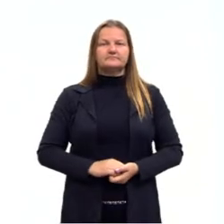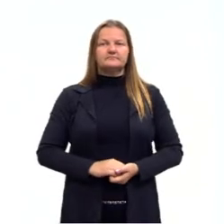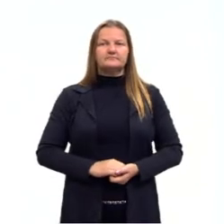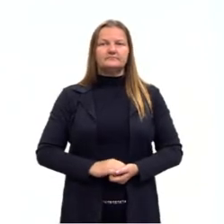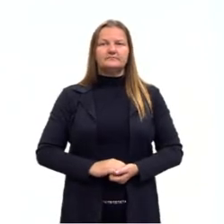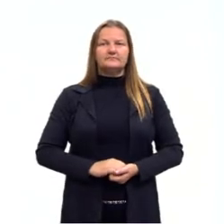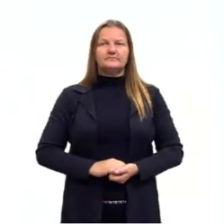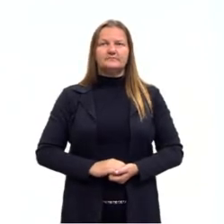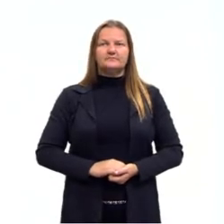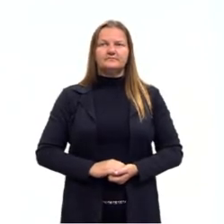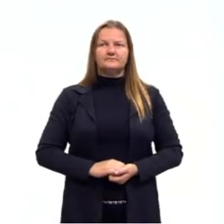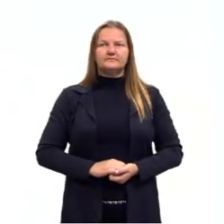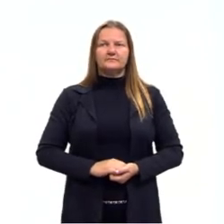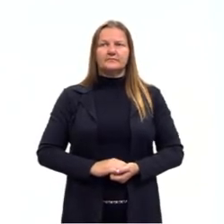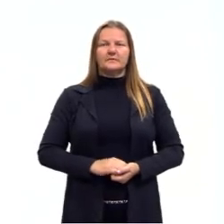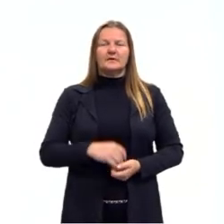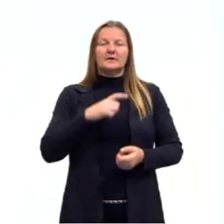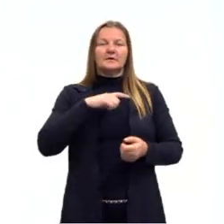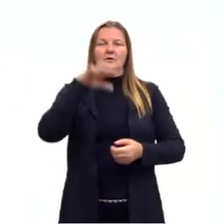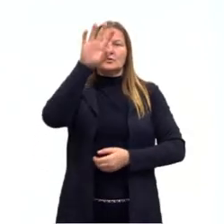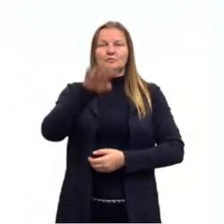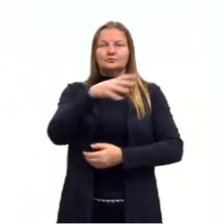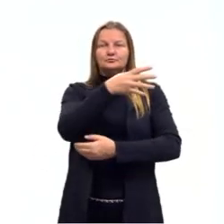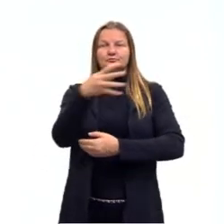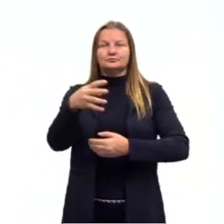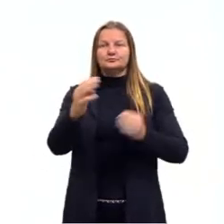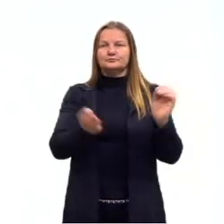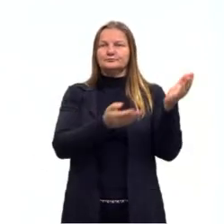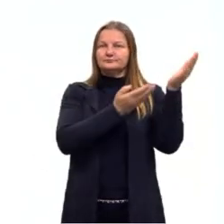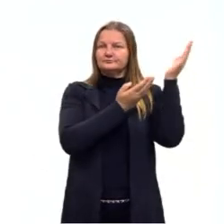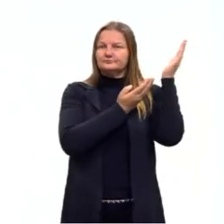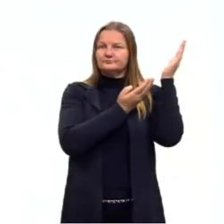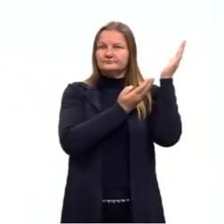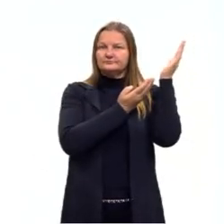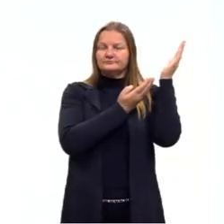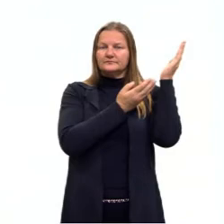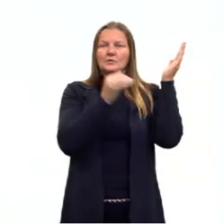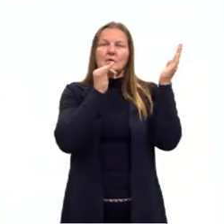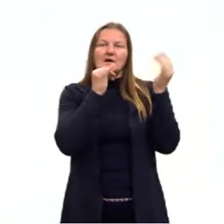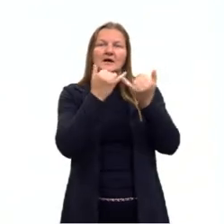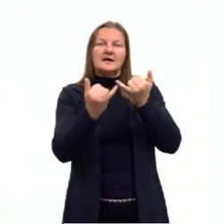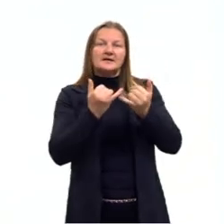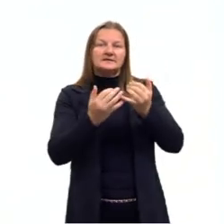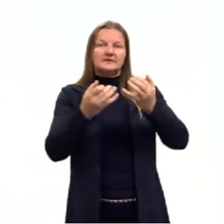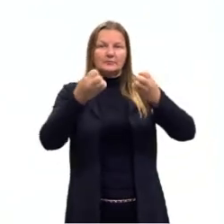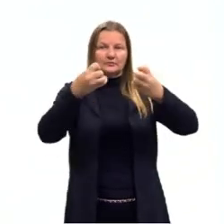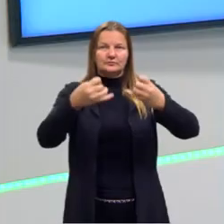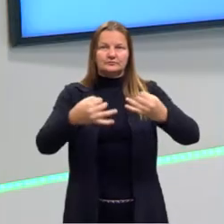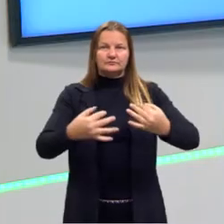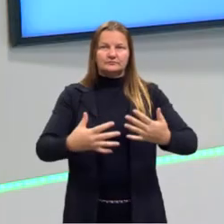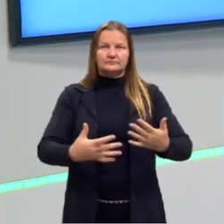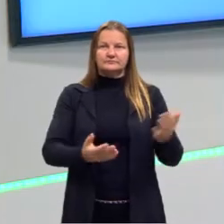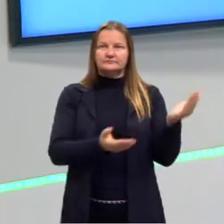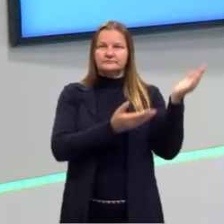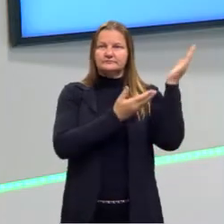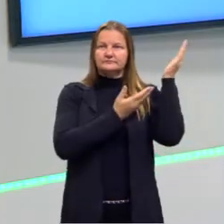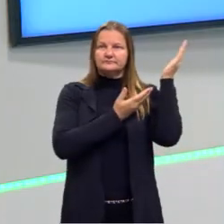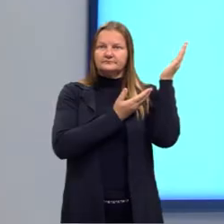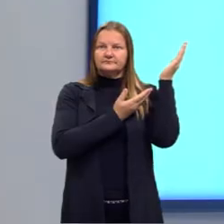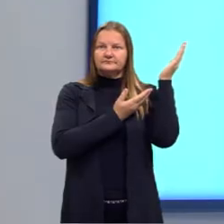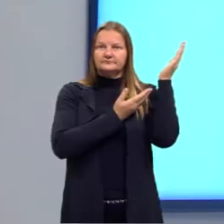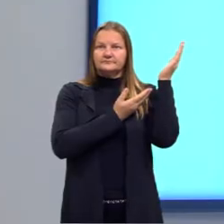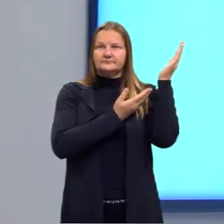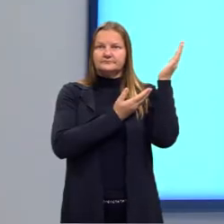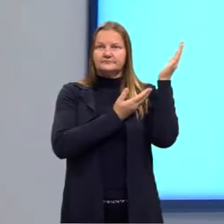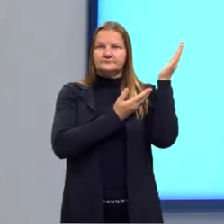então Aqui nós temos um quadro para exemplificar isso que nós falamos agora isso que eu falei agora então nós temos